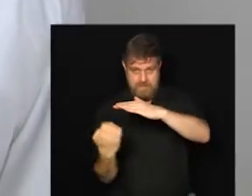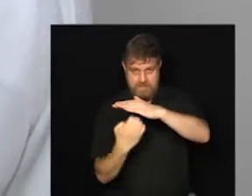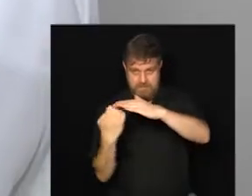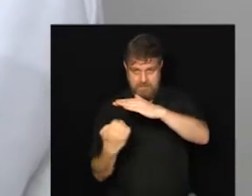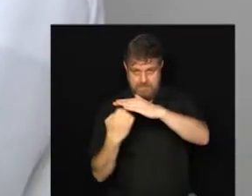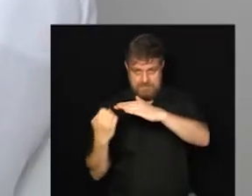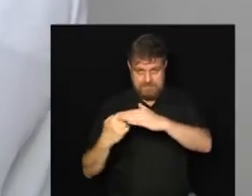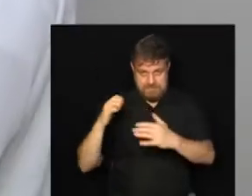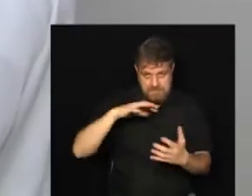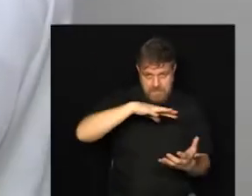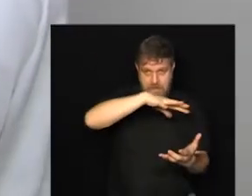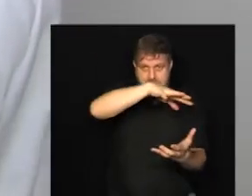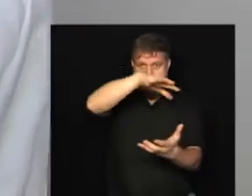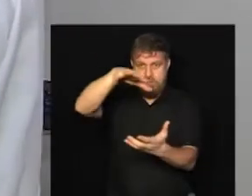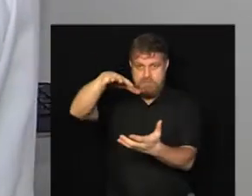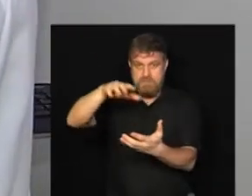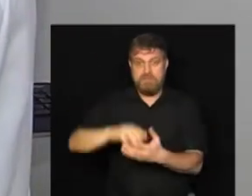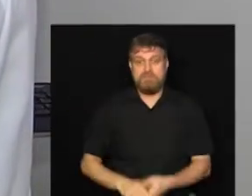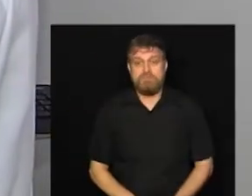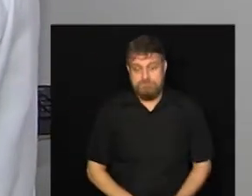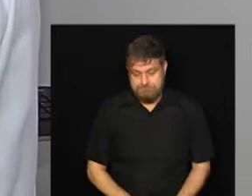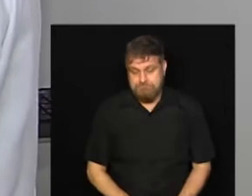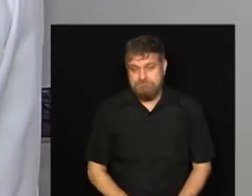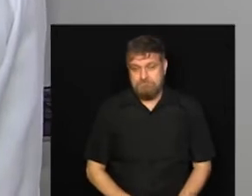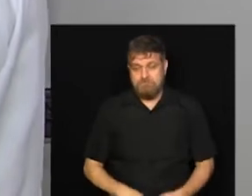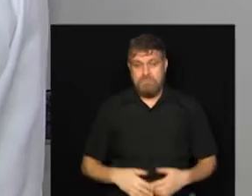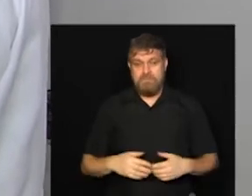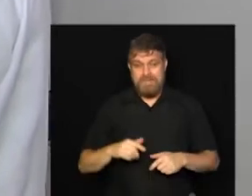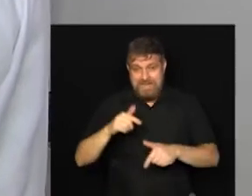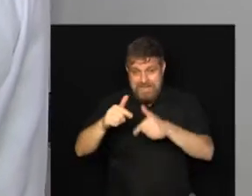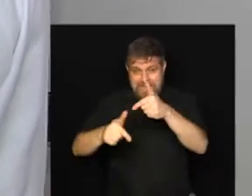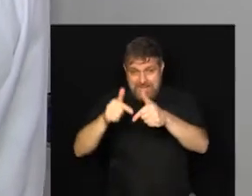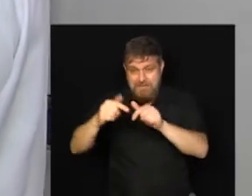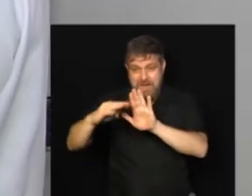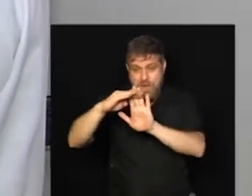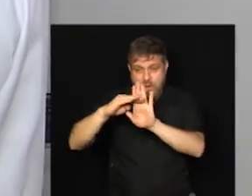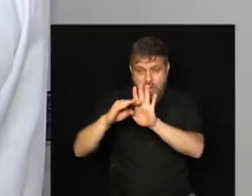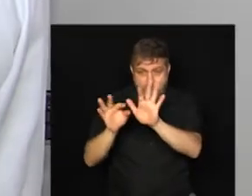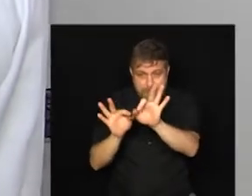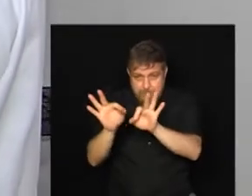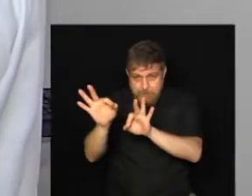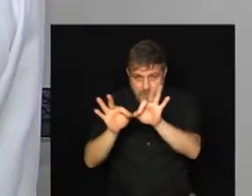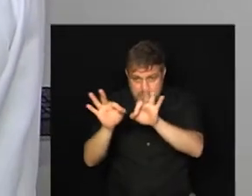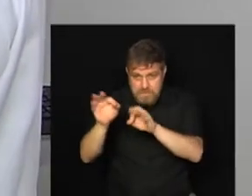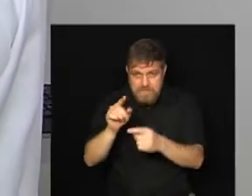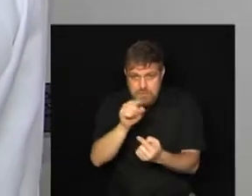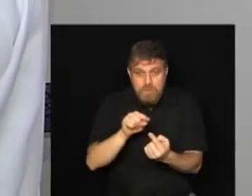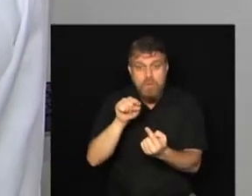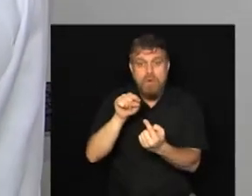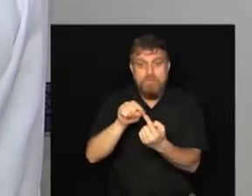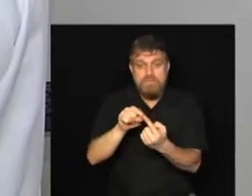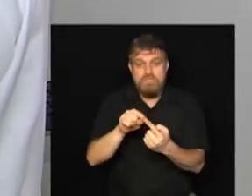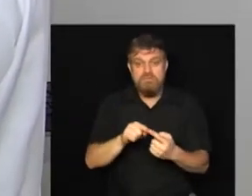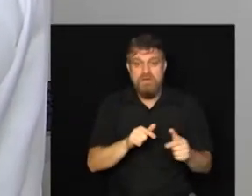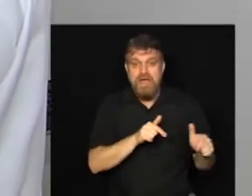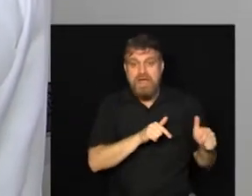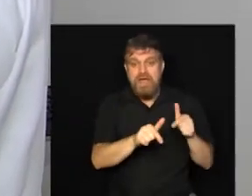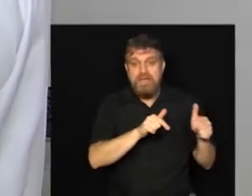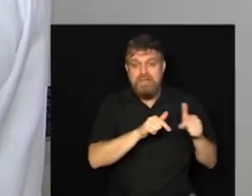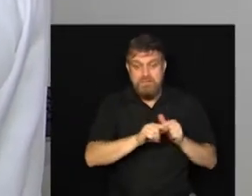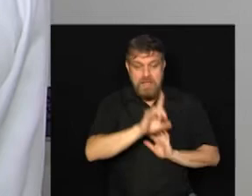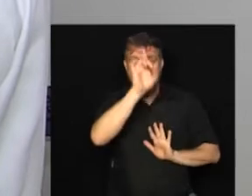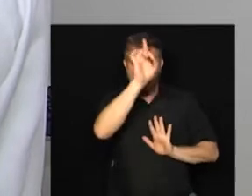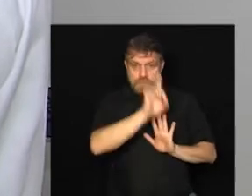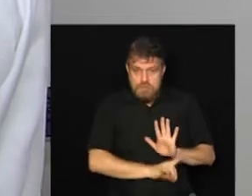né, multinacional da Roche, que eles trabalham com projetos sociais para trabalhar a defesa